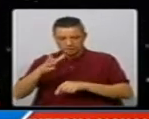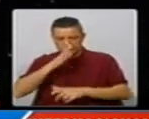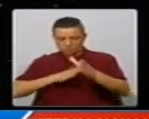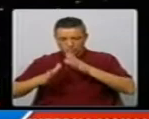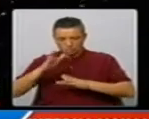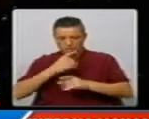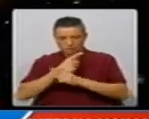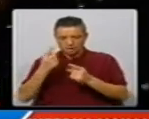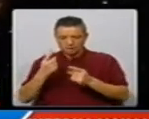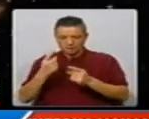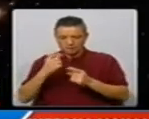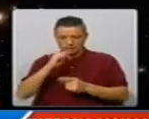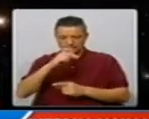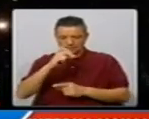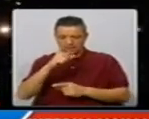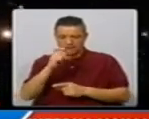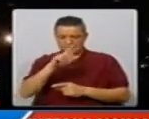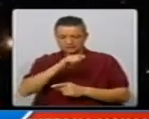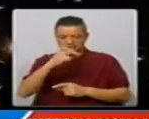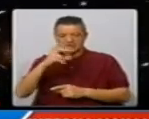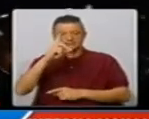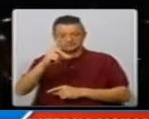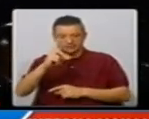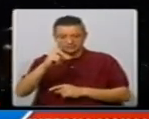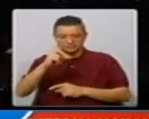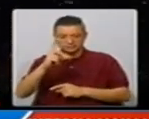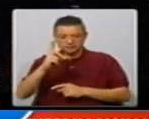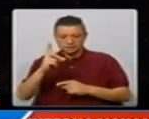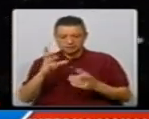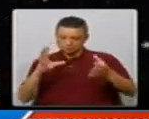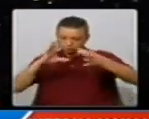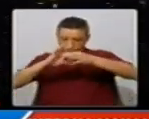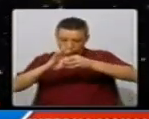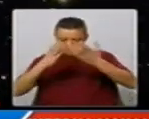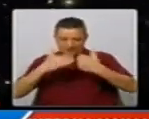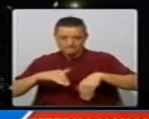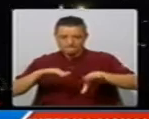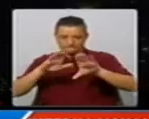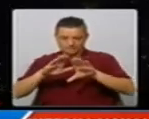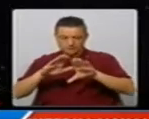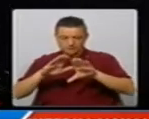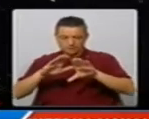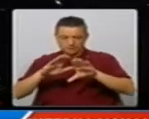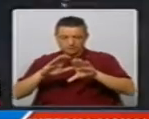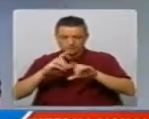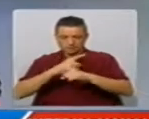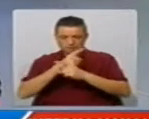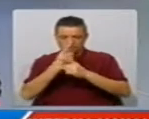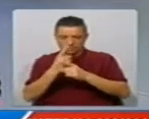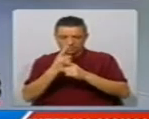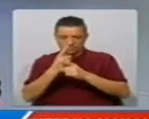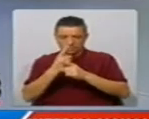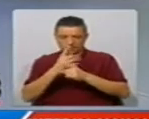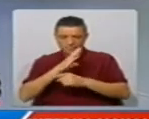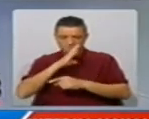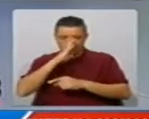tempos pertenceram a galáxias, aproximadamente 6 galáxias, mas que, imagina tu, foram autenticamente rasgadas